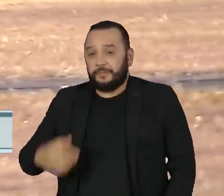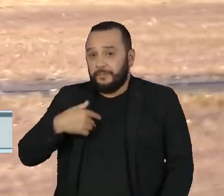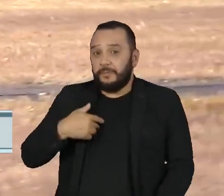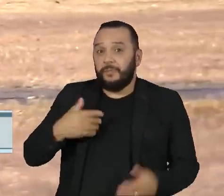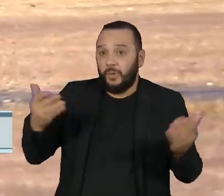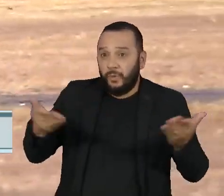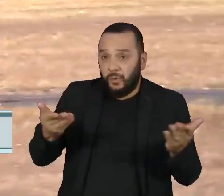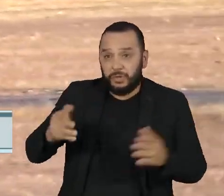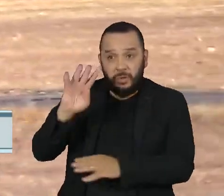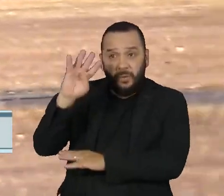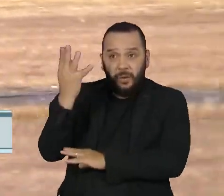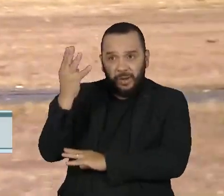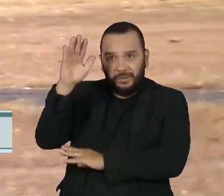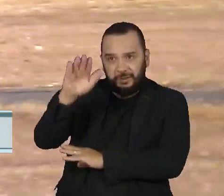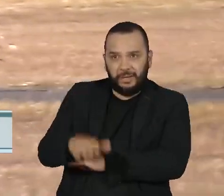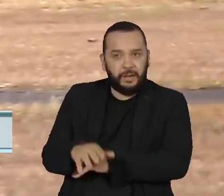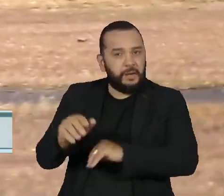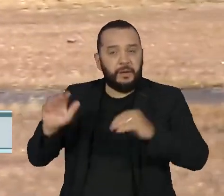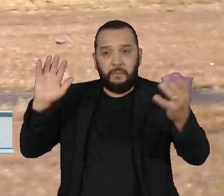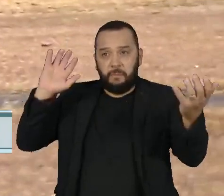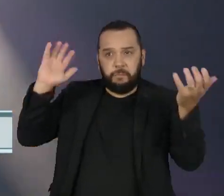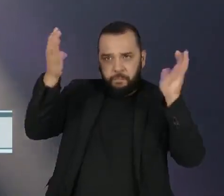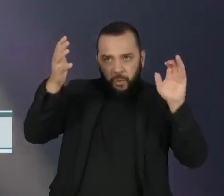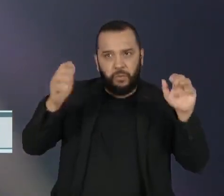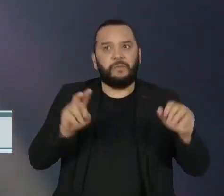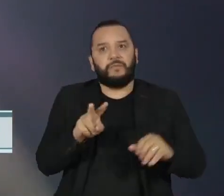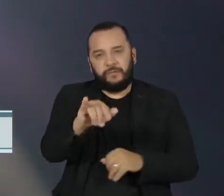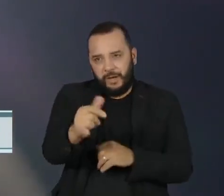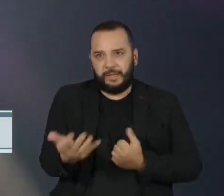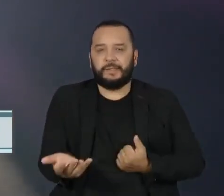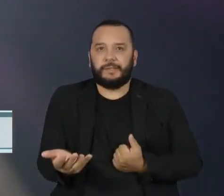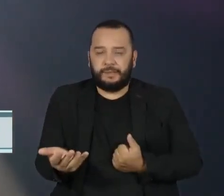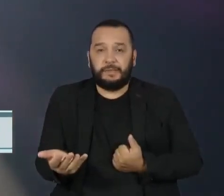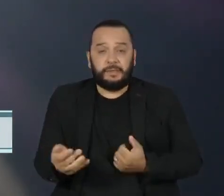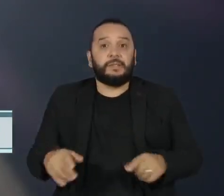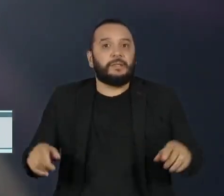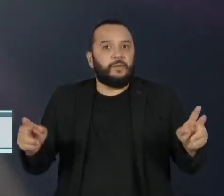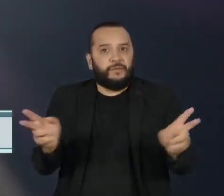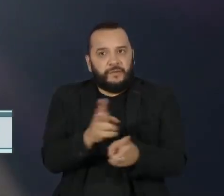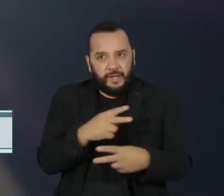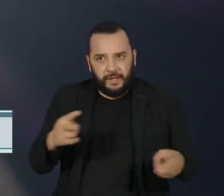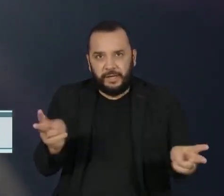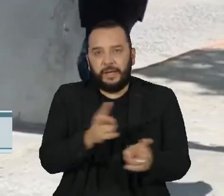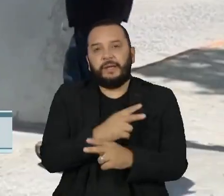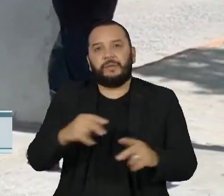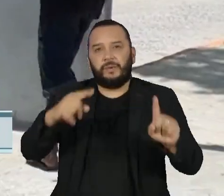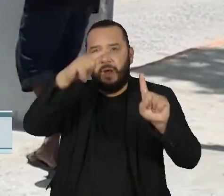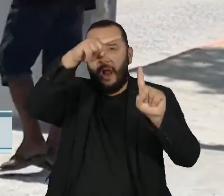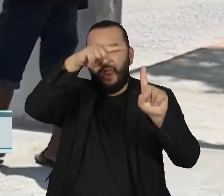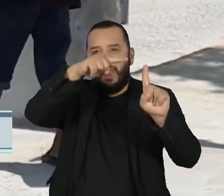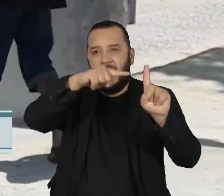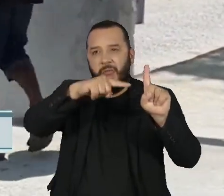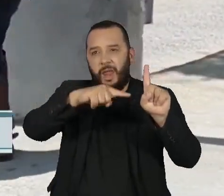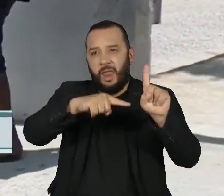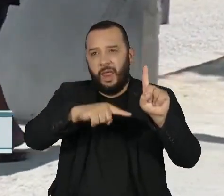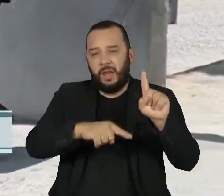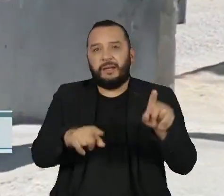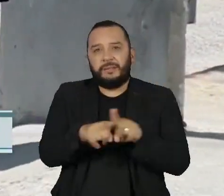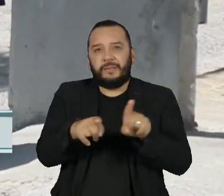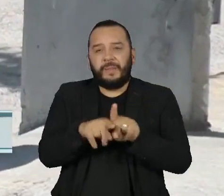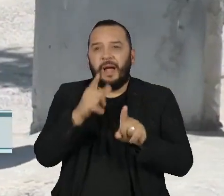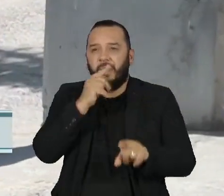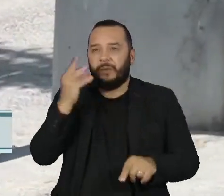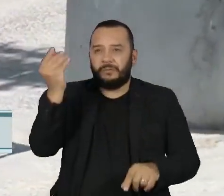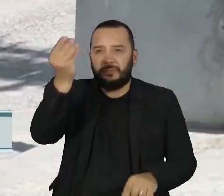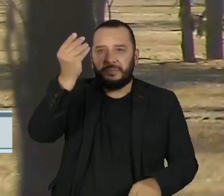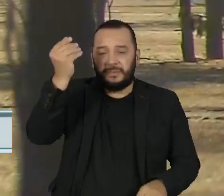da tarde de hoje segundo o Instituto Nacional de meteorologia Qual a ocorrência de ventos queda de temperatura e aumento de umidade